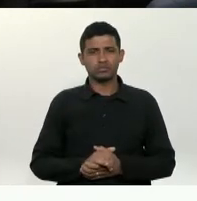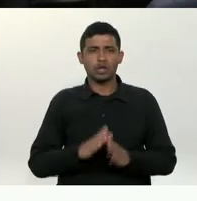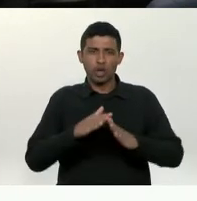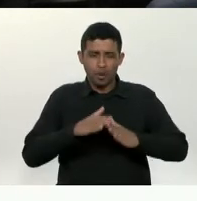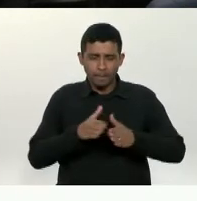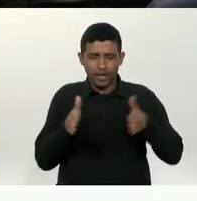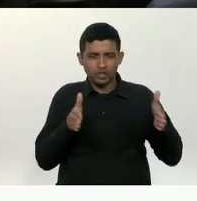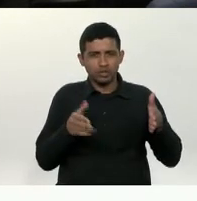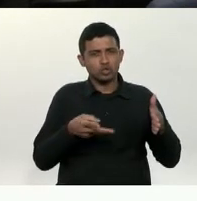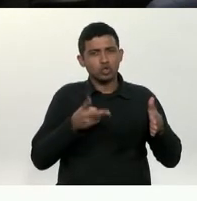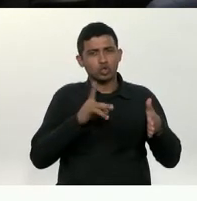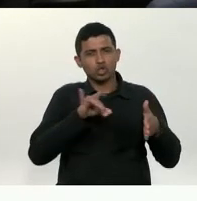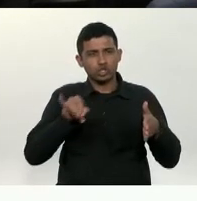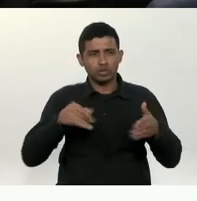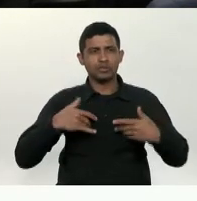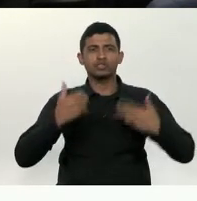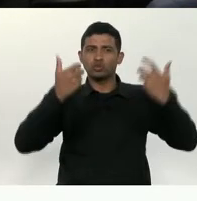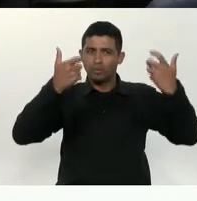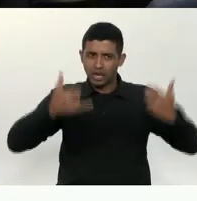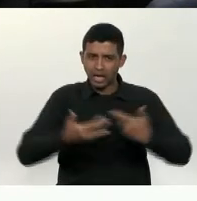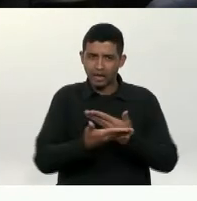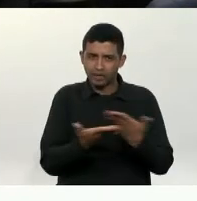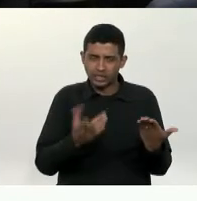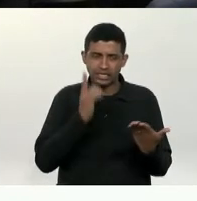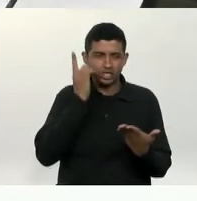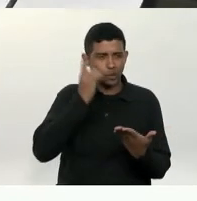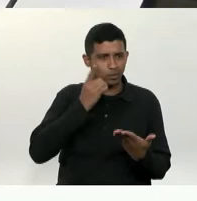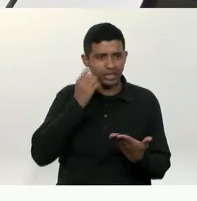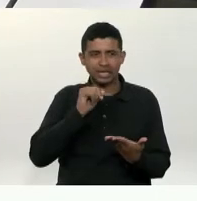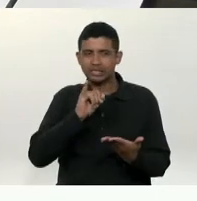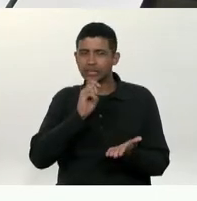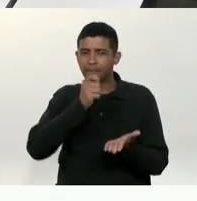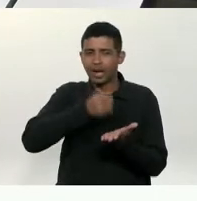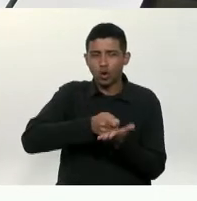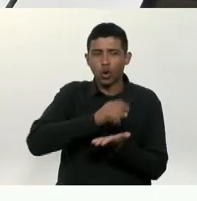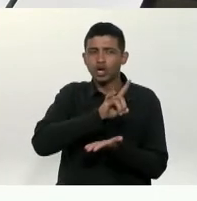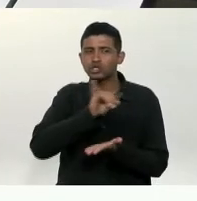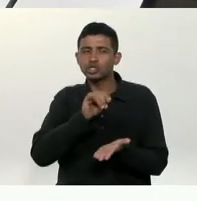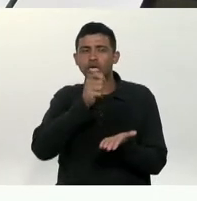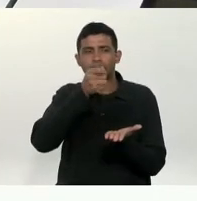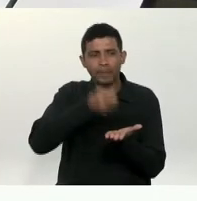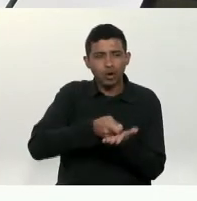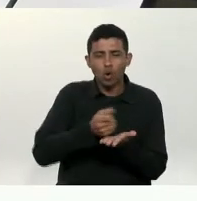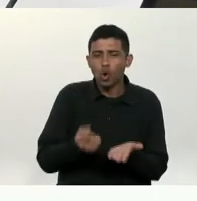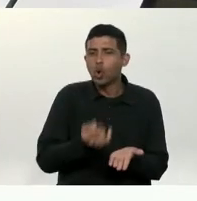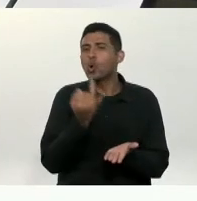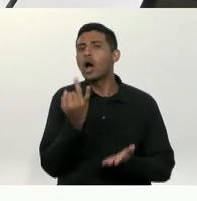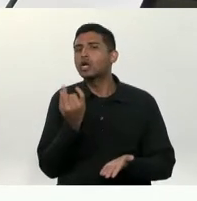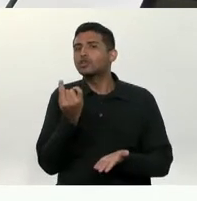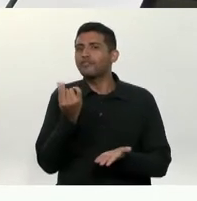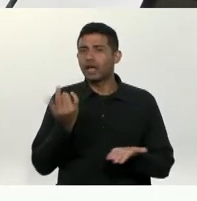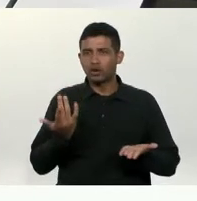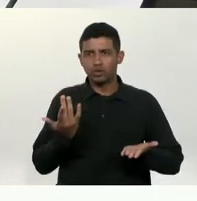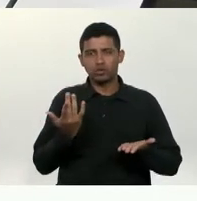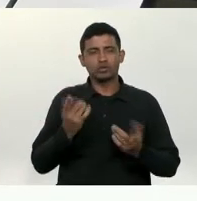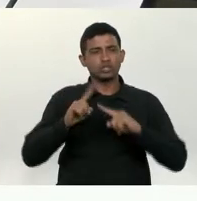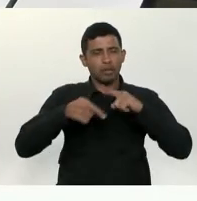aí de 2 dias para esclarecer o Parlamento se foi ou não pago e quando foi... Quando foi, quanto, se foi, perfeito. Quando foi, quanto foi, eu